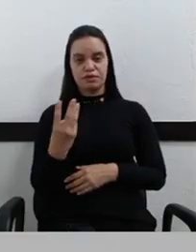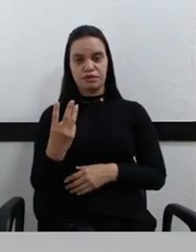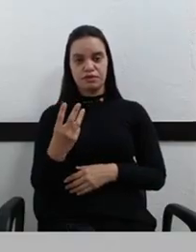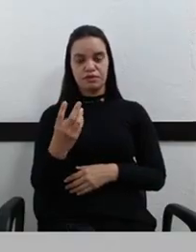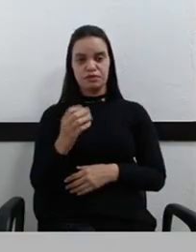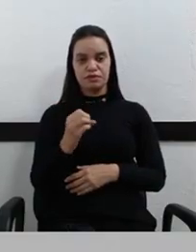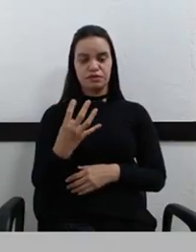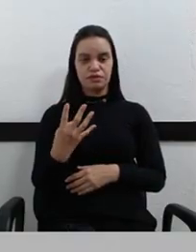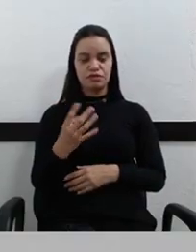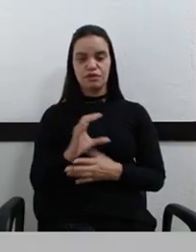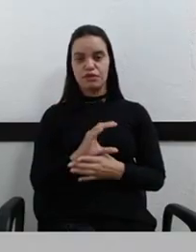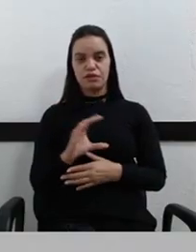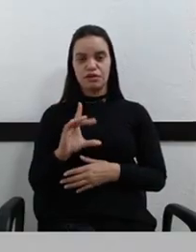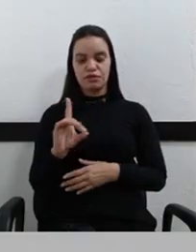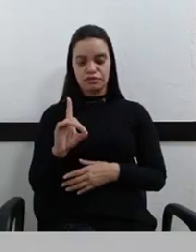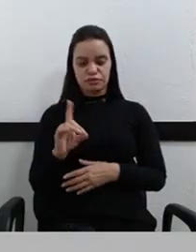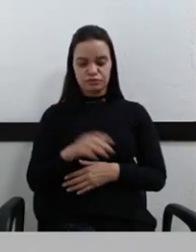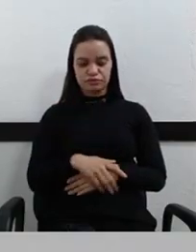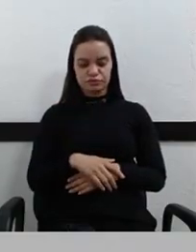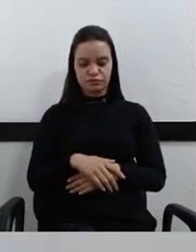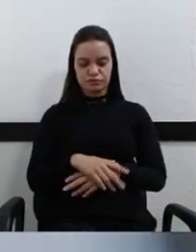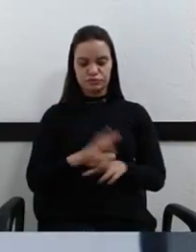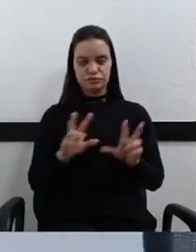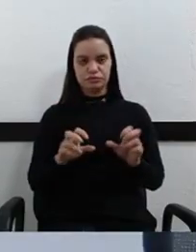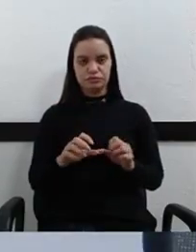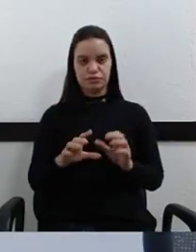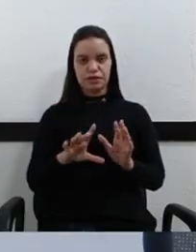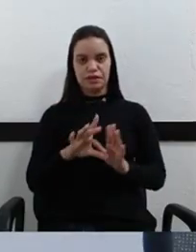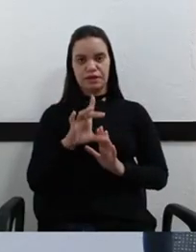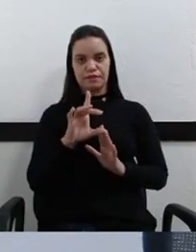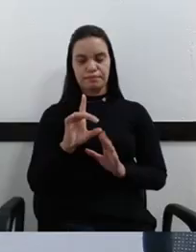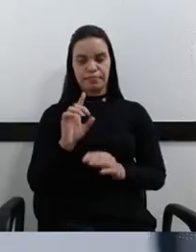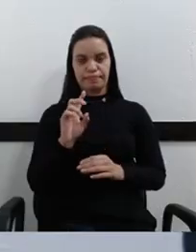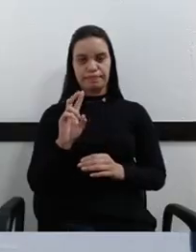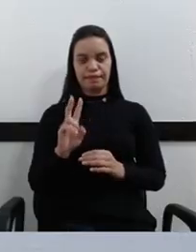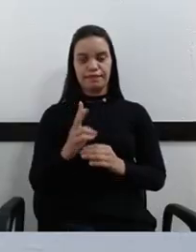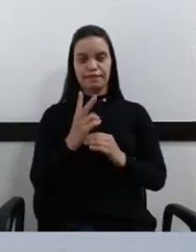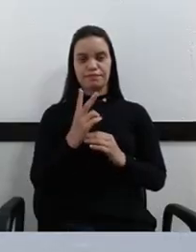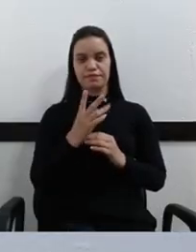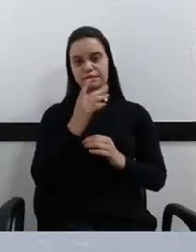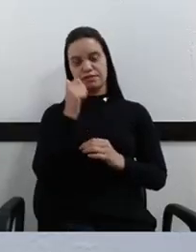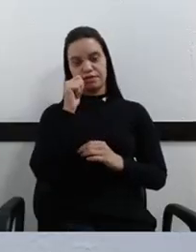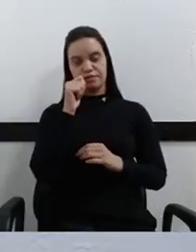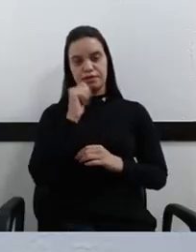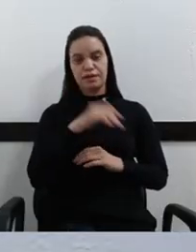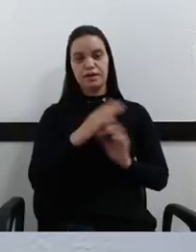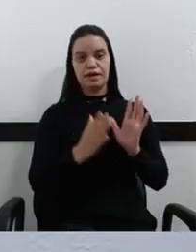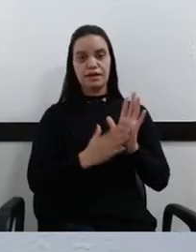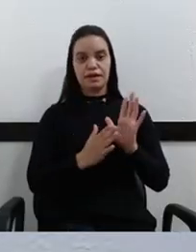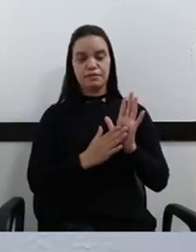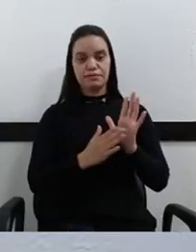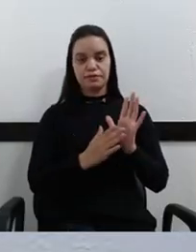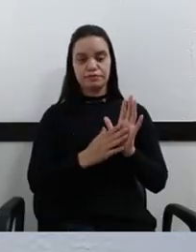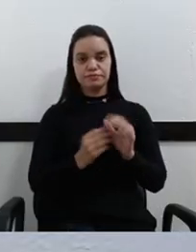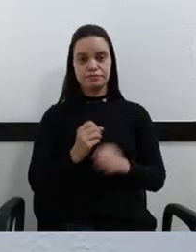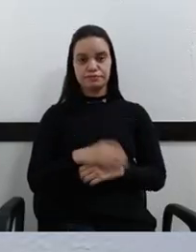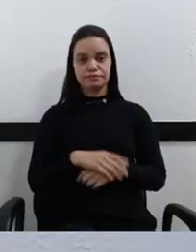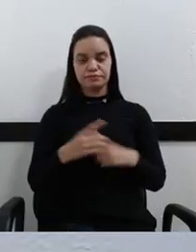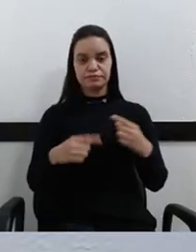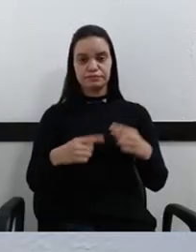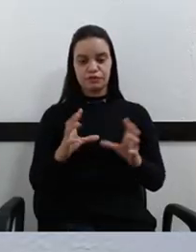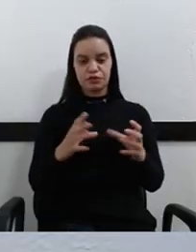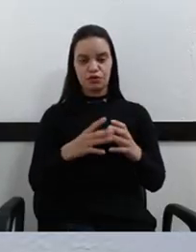2024-0033-407, interessado é a coordenação do Núcleo Especializado de Promoção e Defesa do Direito das Mulheres. O assunto é a proposta de abertura de inscrições para integrantes do